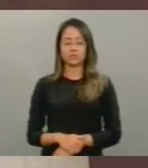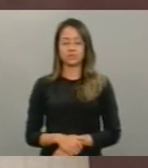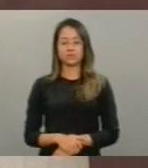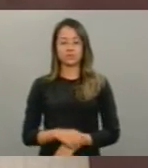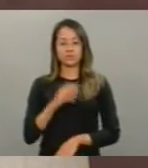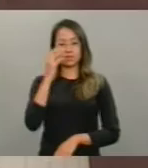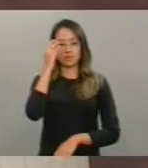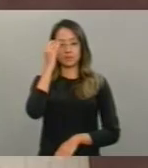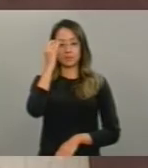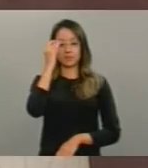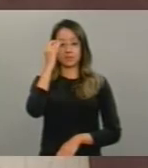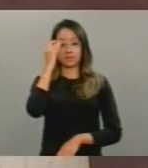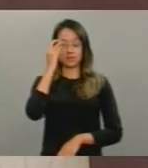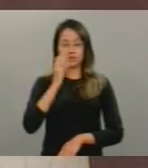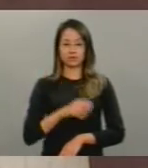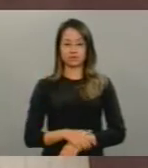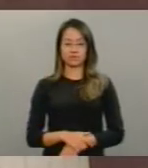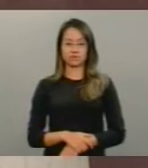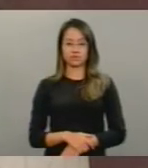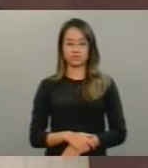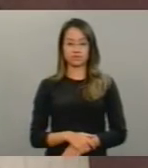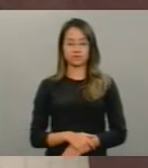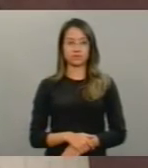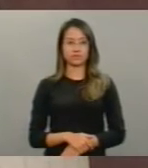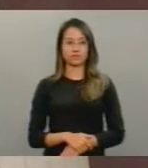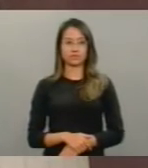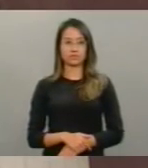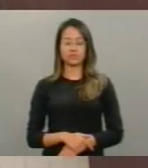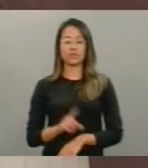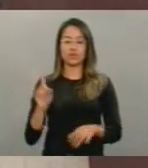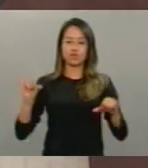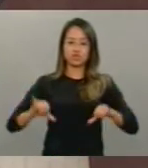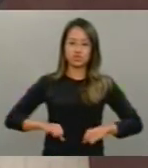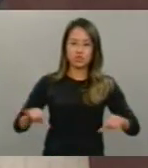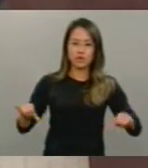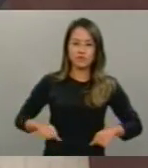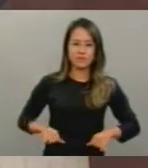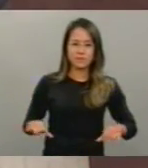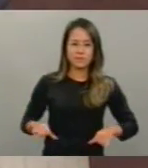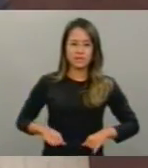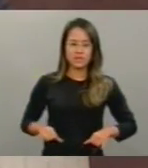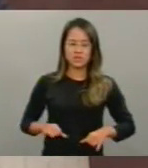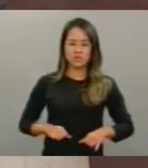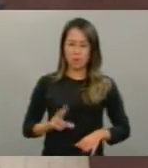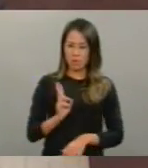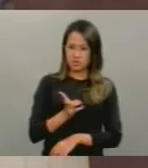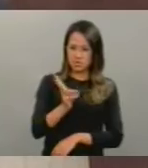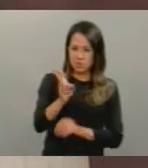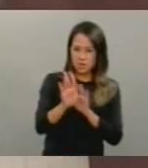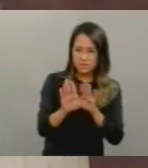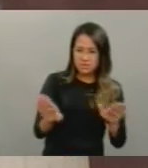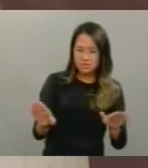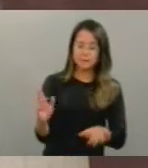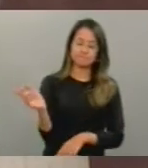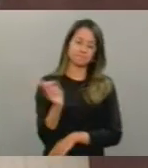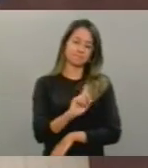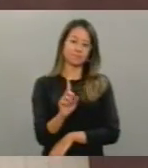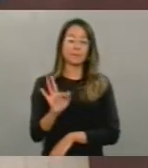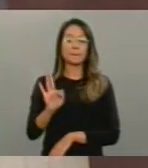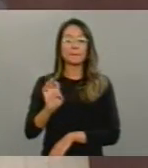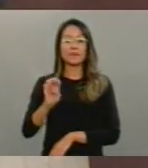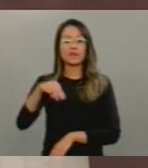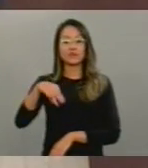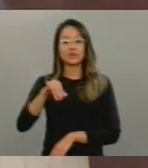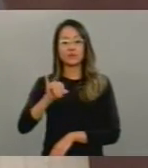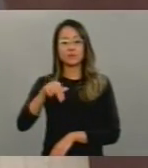Para concluir, deputado. A dor e o sofrimento da injustiça e da opressão. O feminismo é a